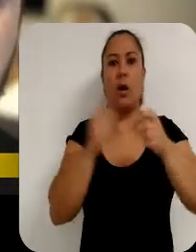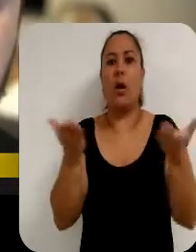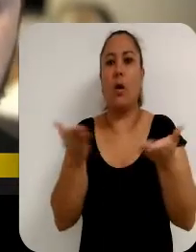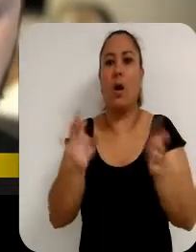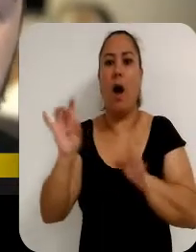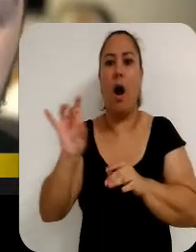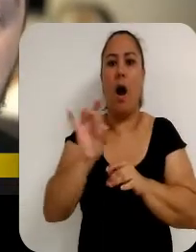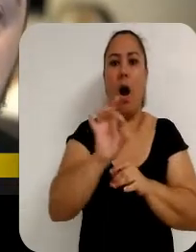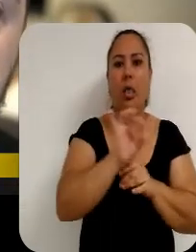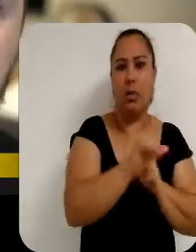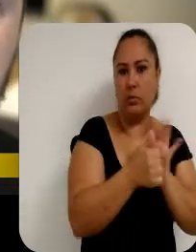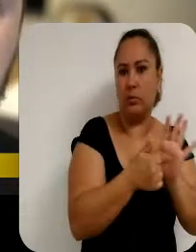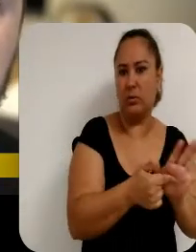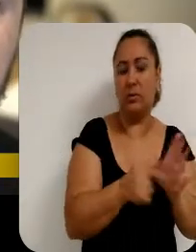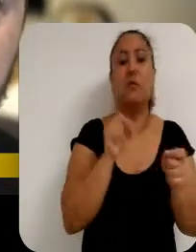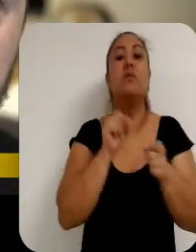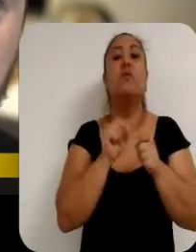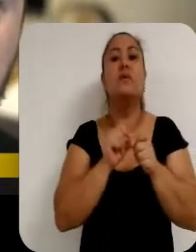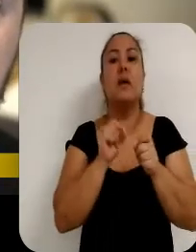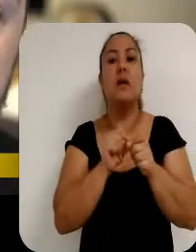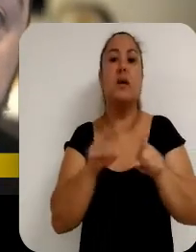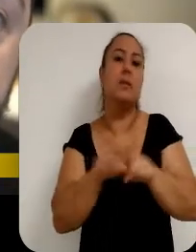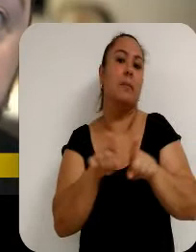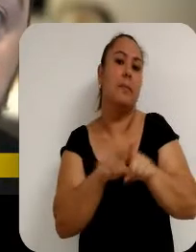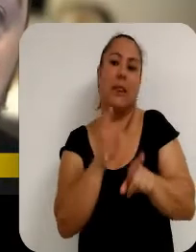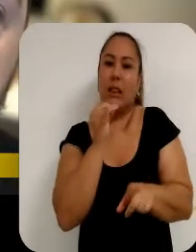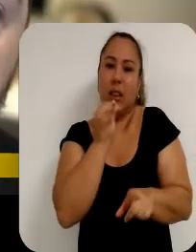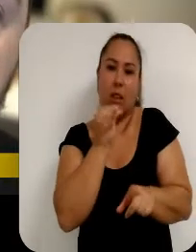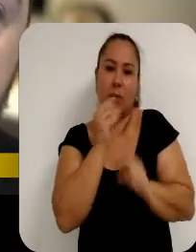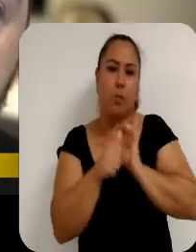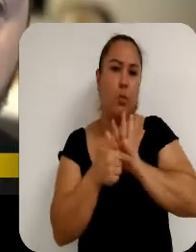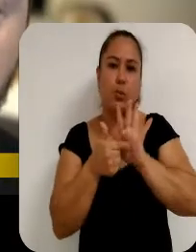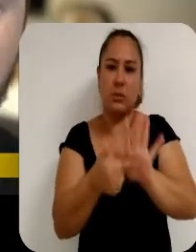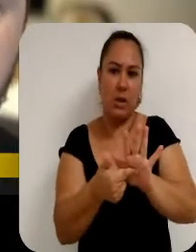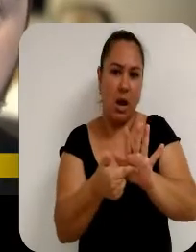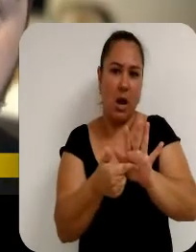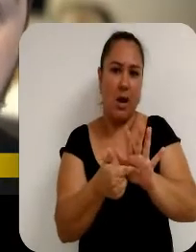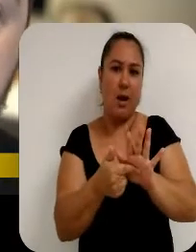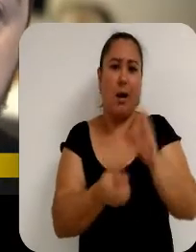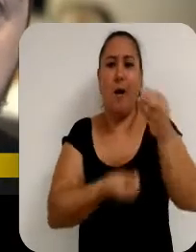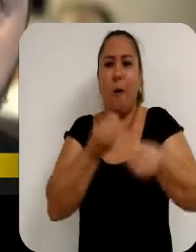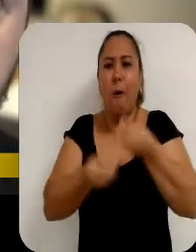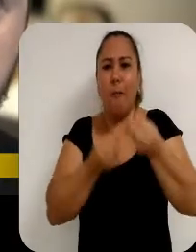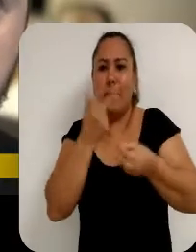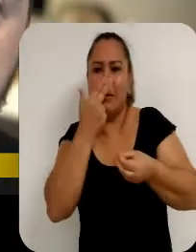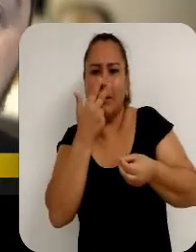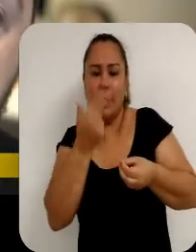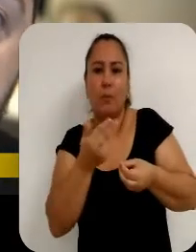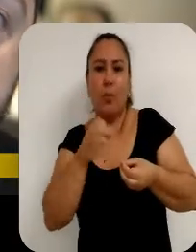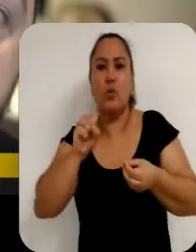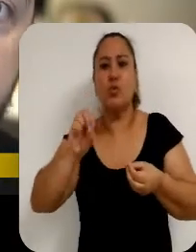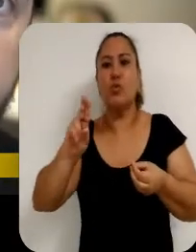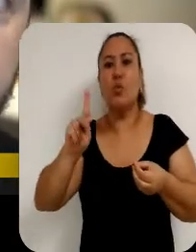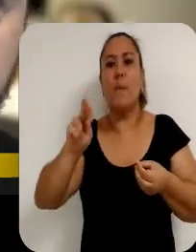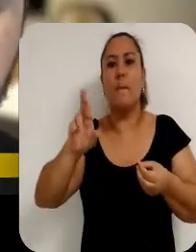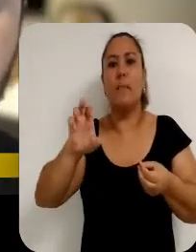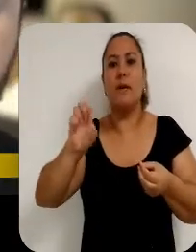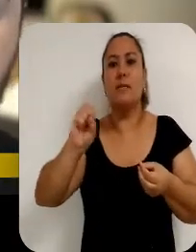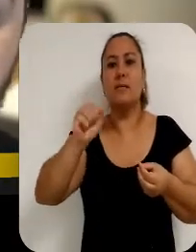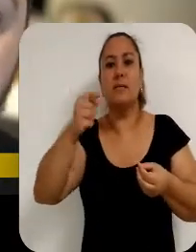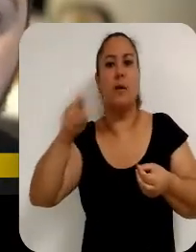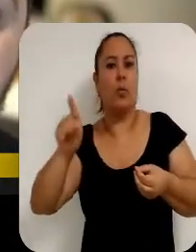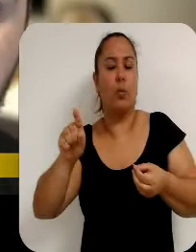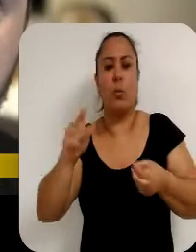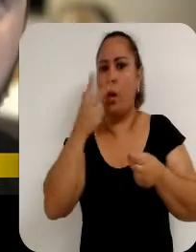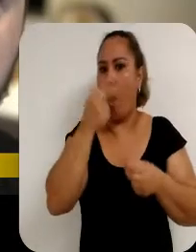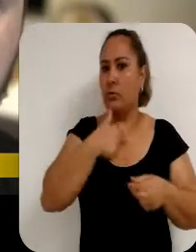fizeram a simulação de um cenário de supressão. Supressão é o que a China fez. Ninguém sai de casa, ninguém circula